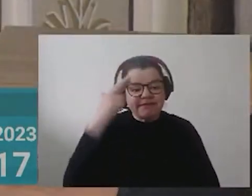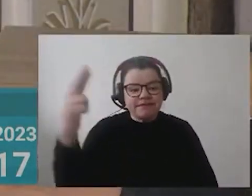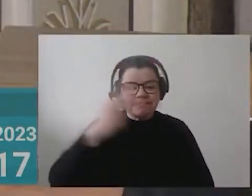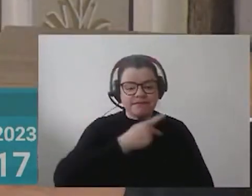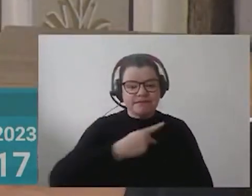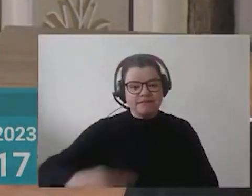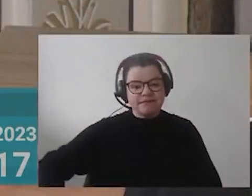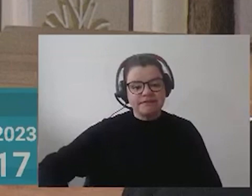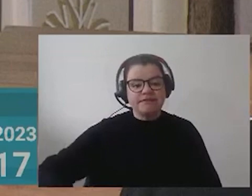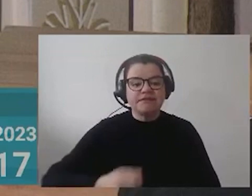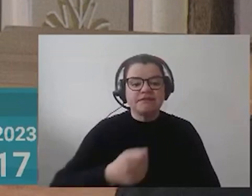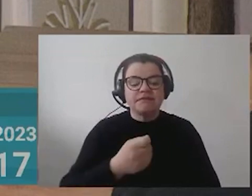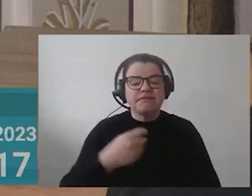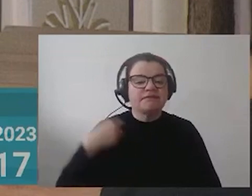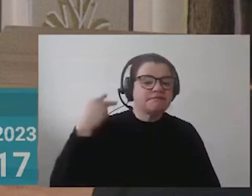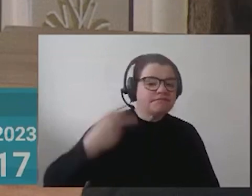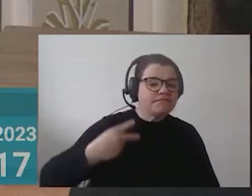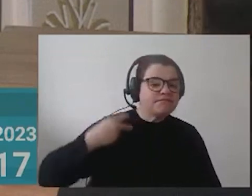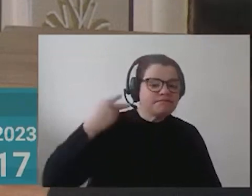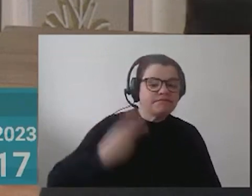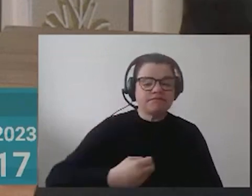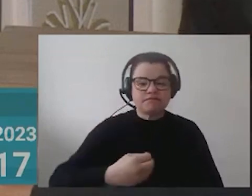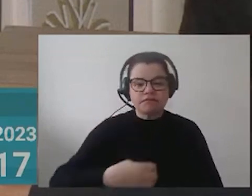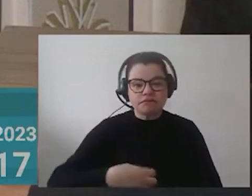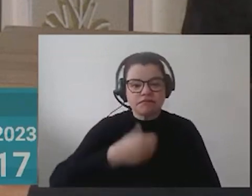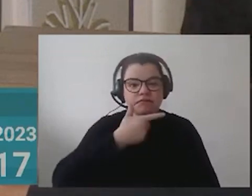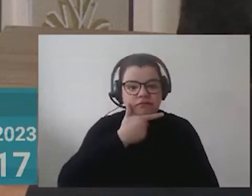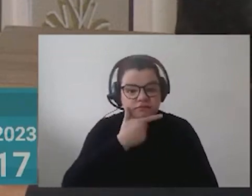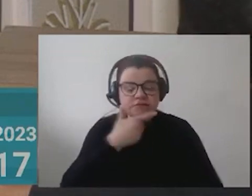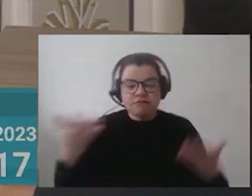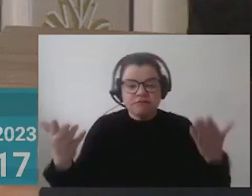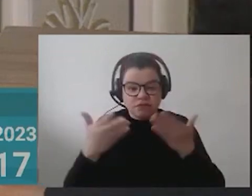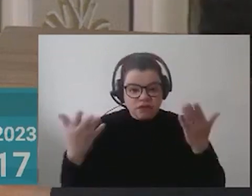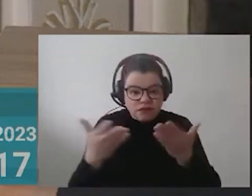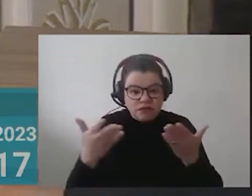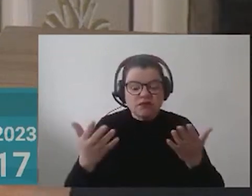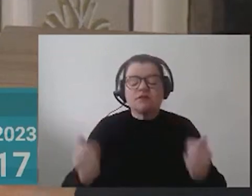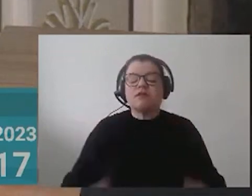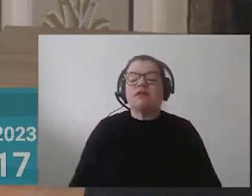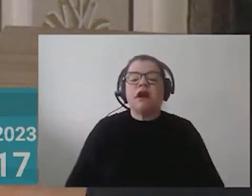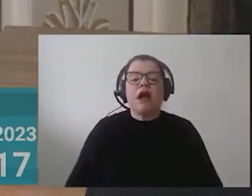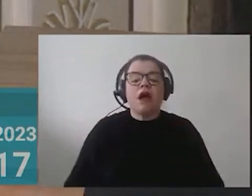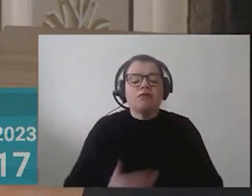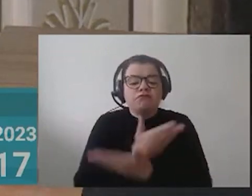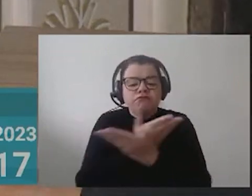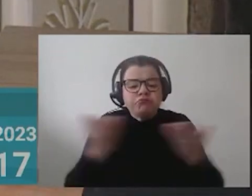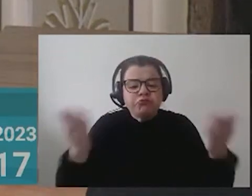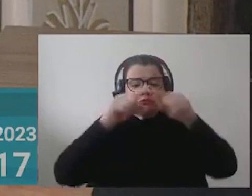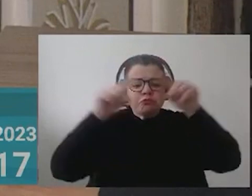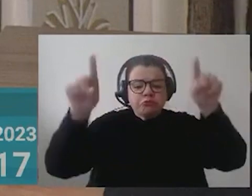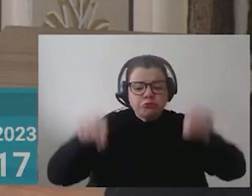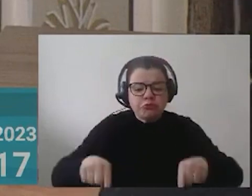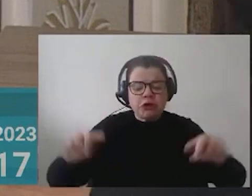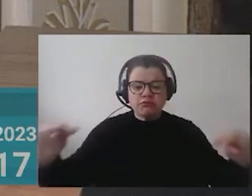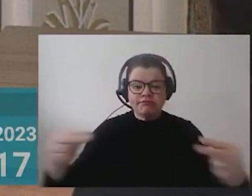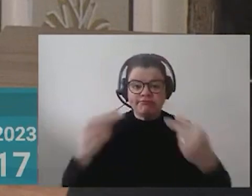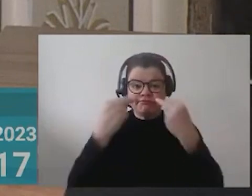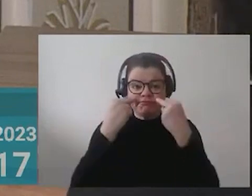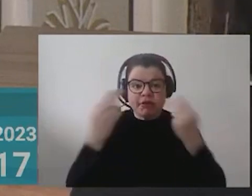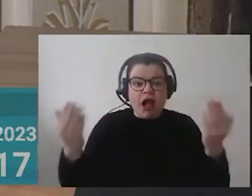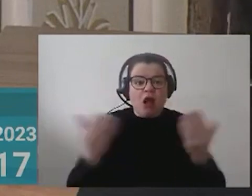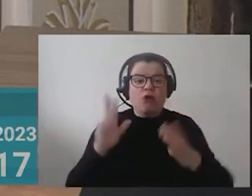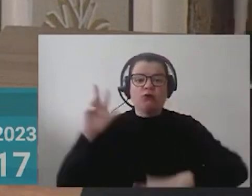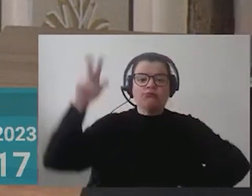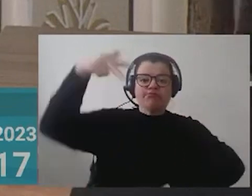vereadores. Quem acompanha essa sessão aqui no plenário, ou também virtualmente, funcionários da casa. Subo à tribuna hoje para